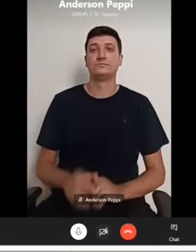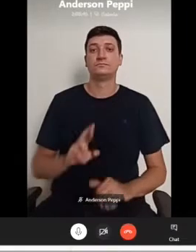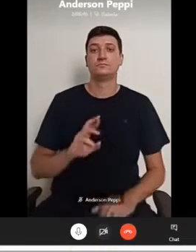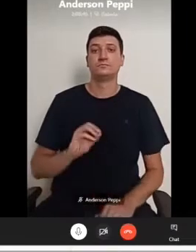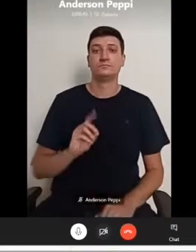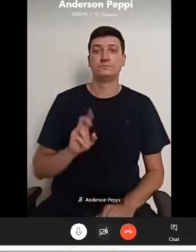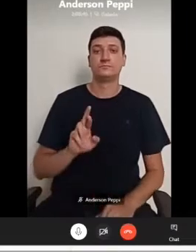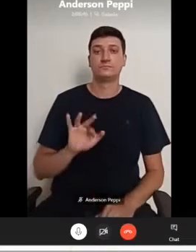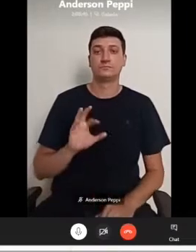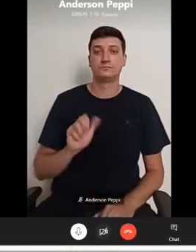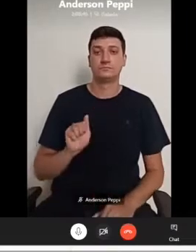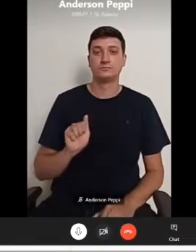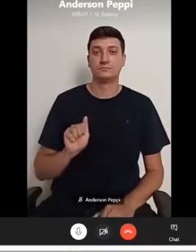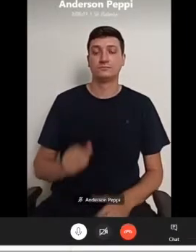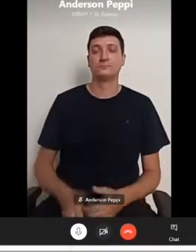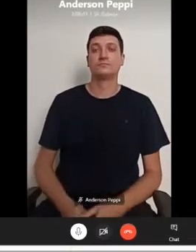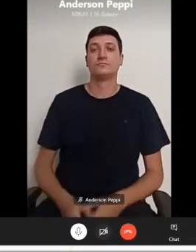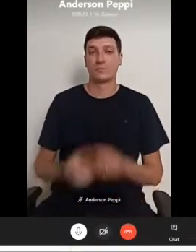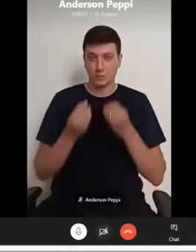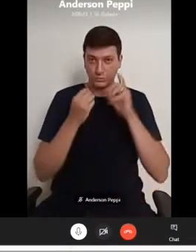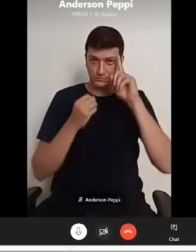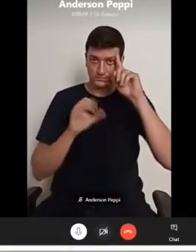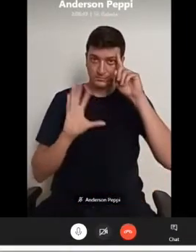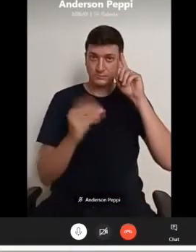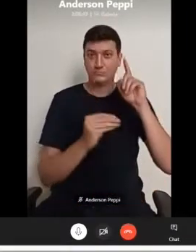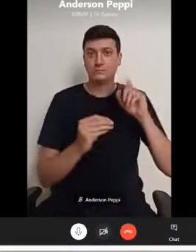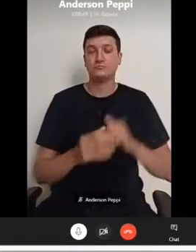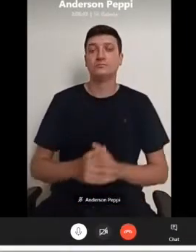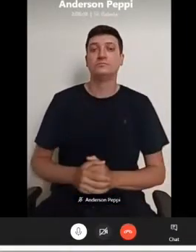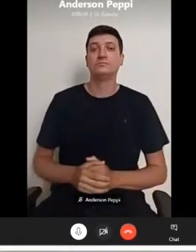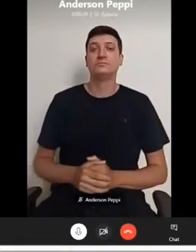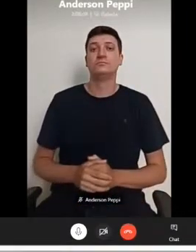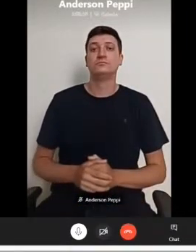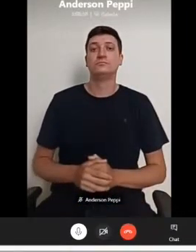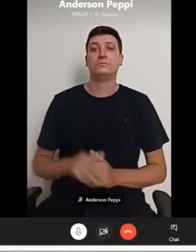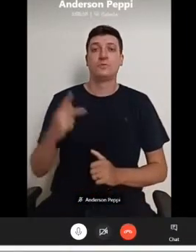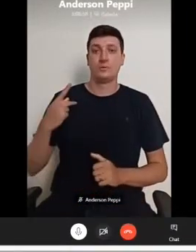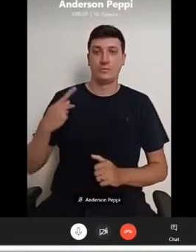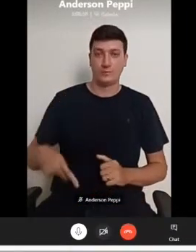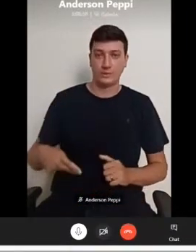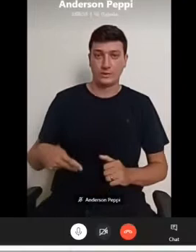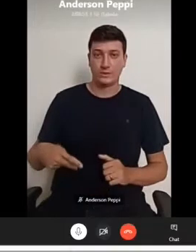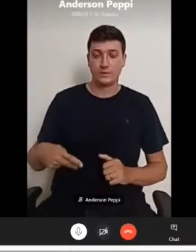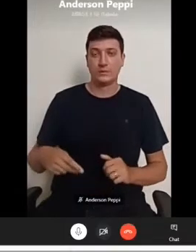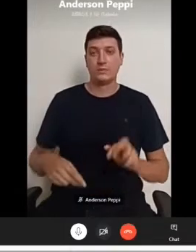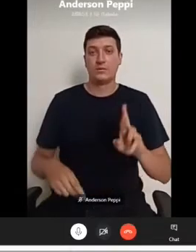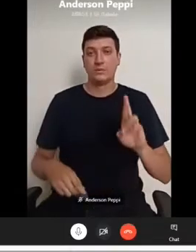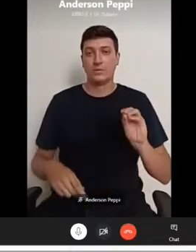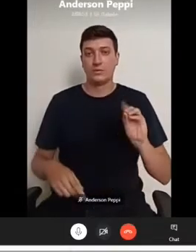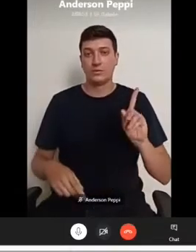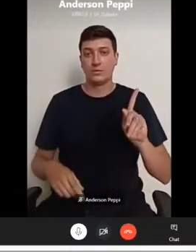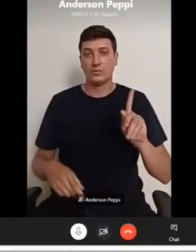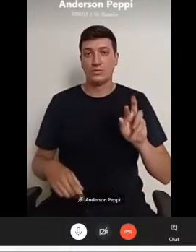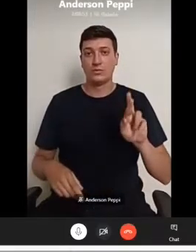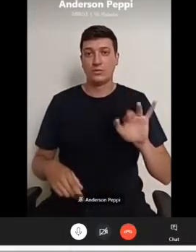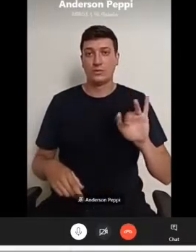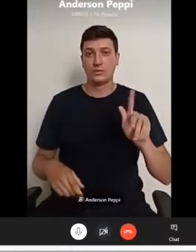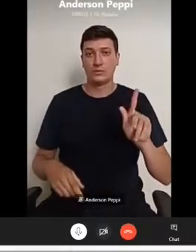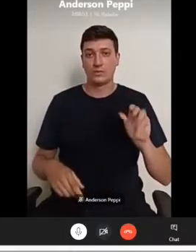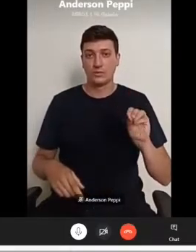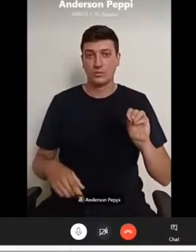Bom dia a todos. Para o cargo de presidente, Rodrigo Rodrigues, Palinha. Cargo